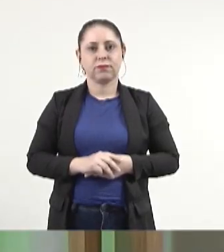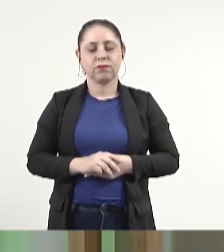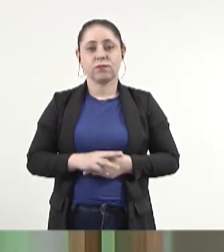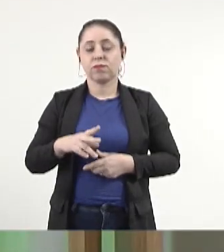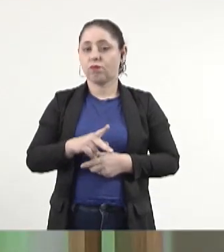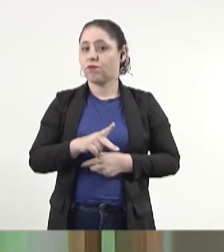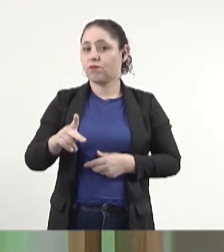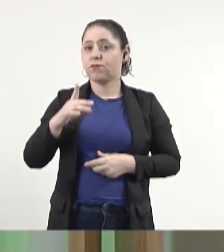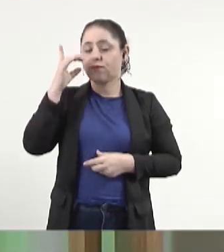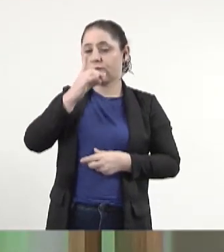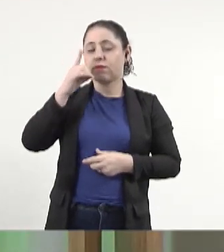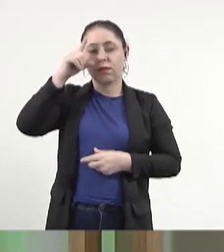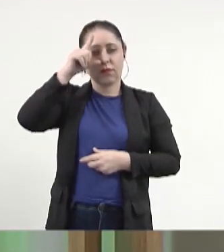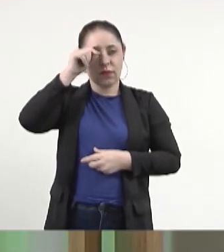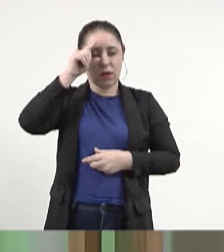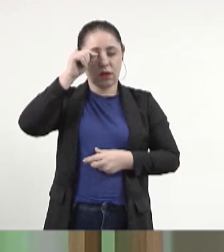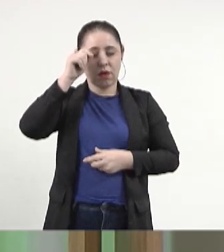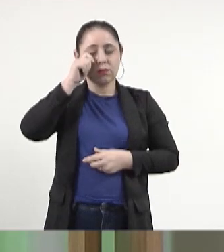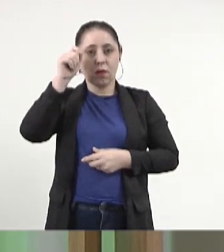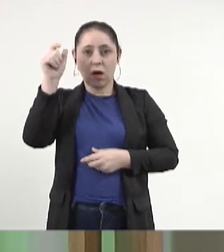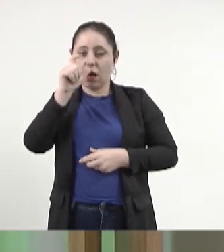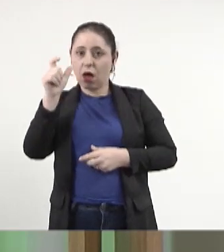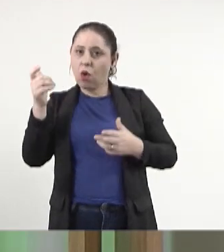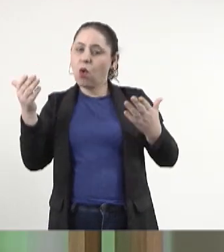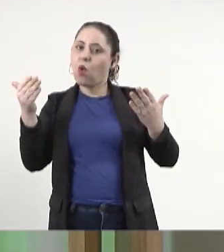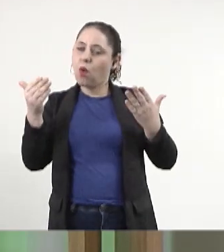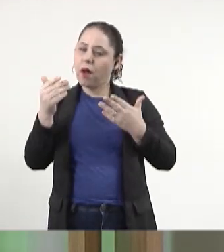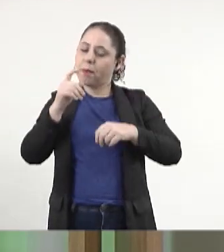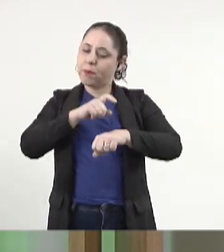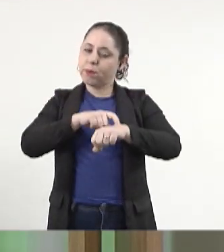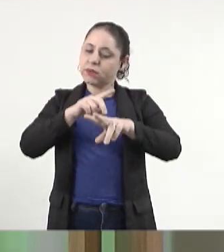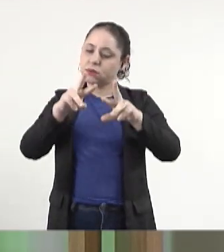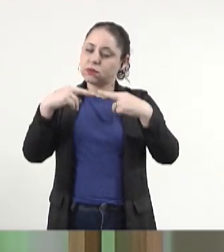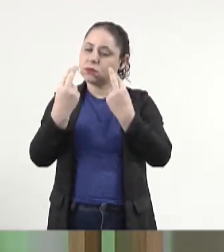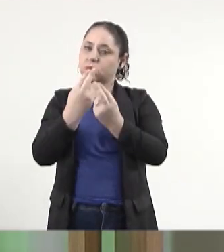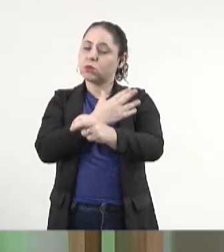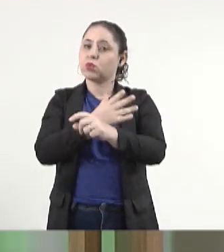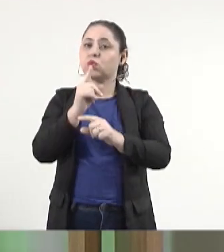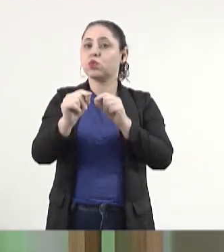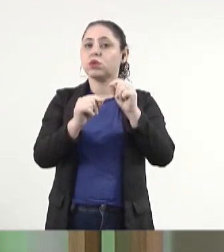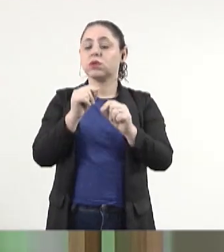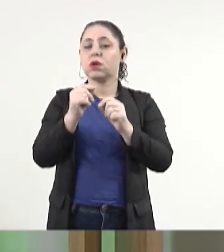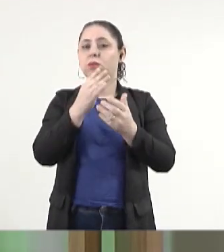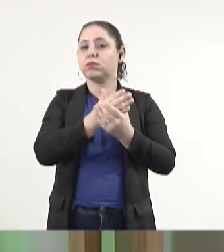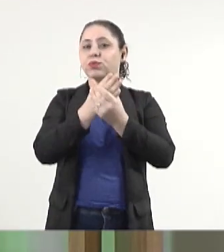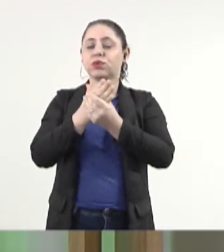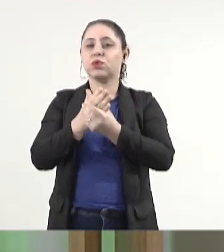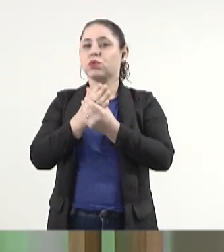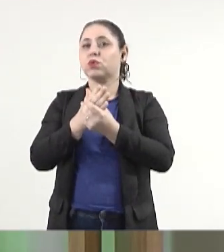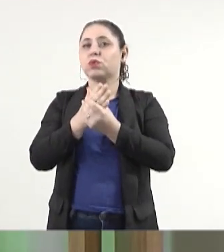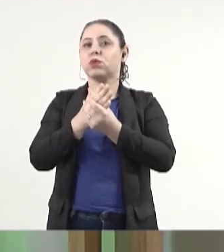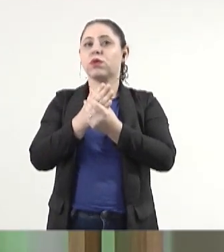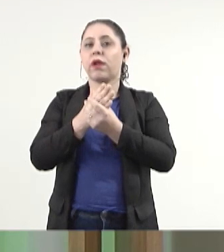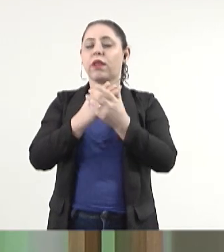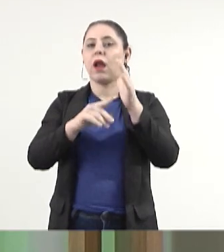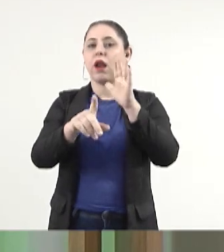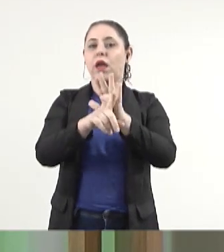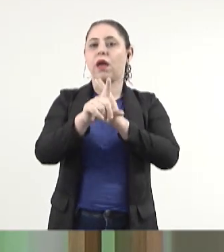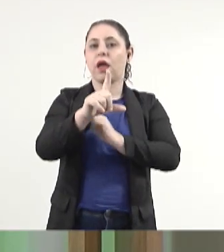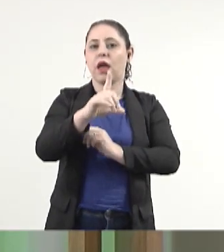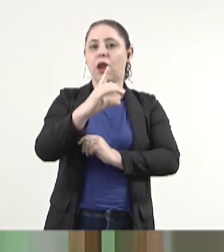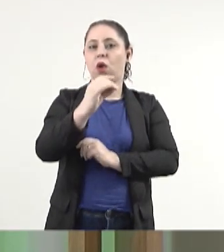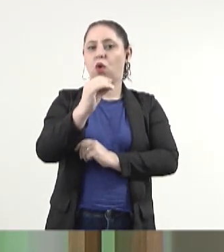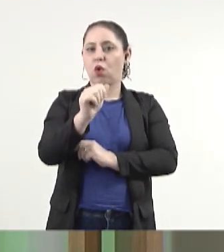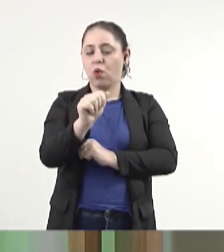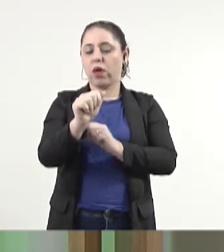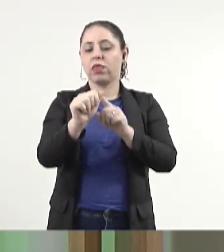E o presidente Gerson Claro alertou hoje, durante a sessão, sobre a tramitação ordinária da lei orçamentária